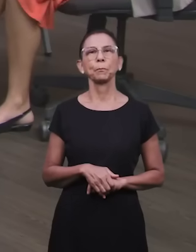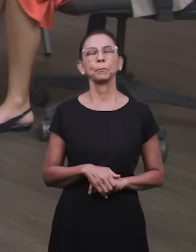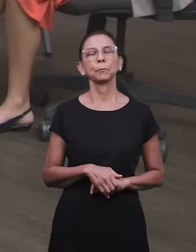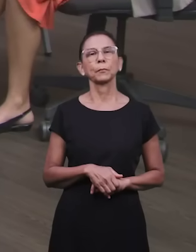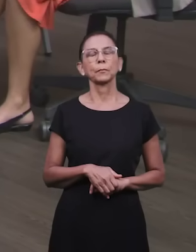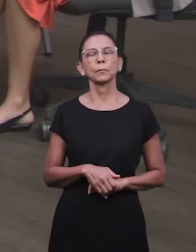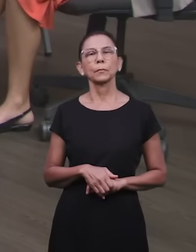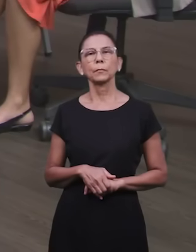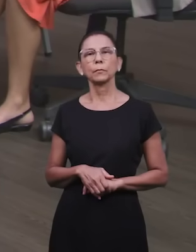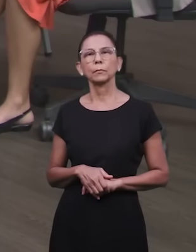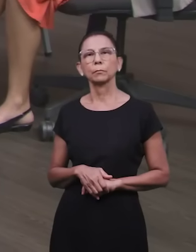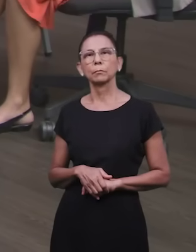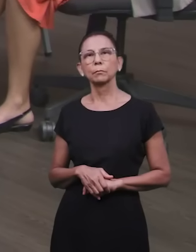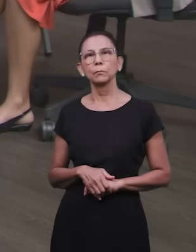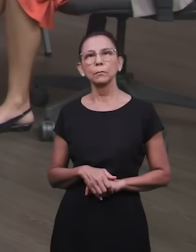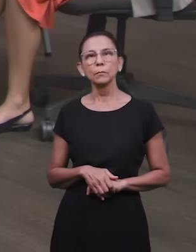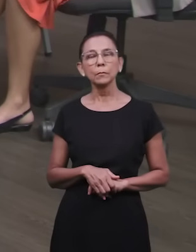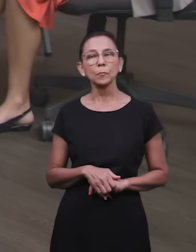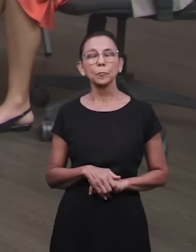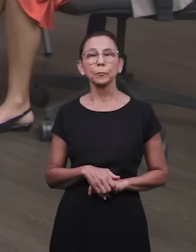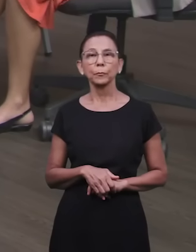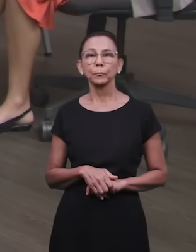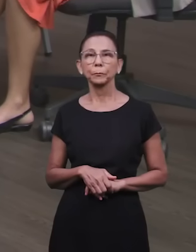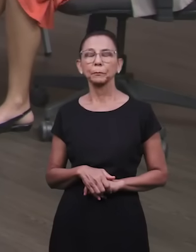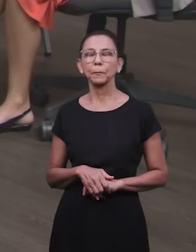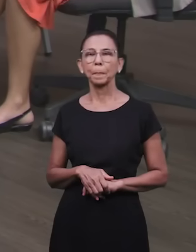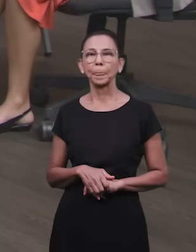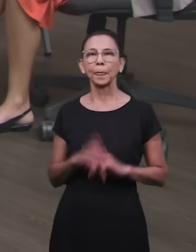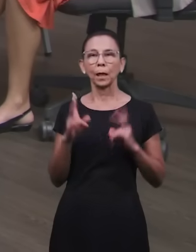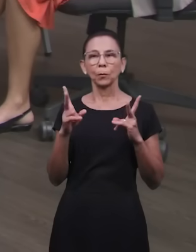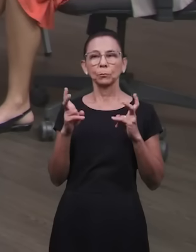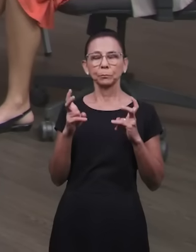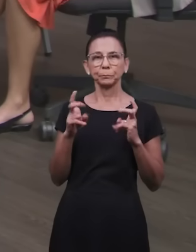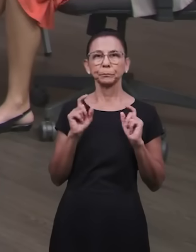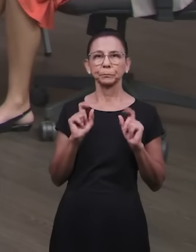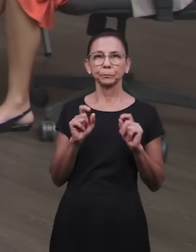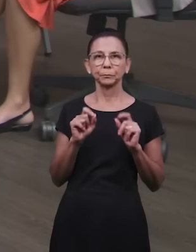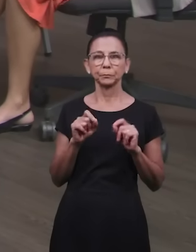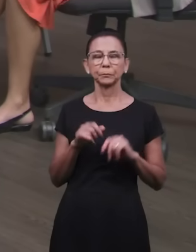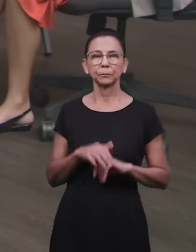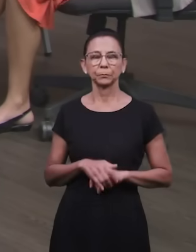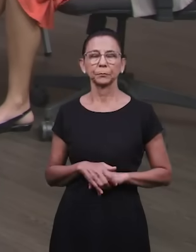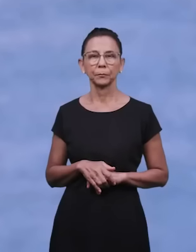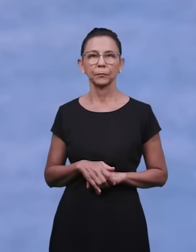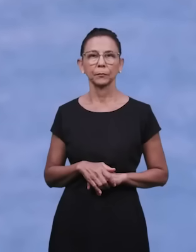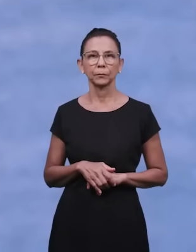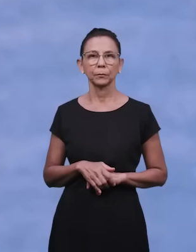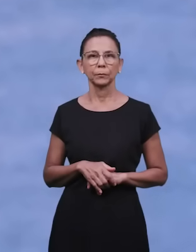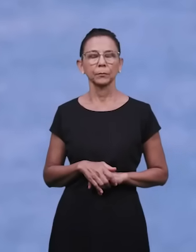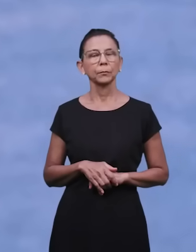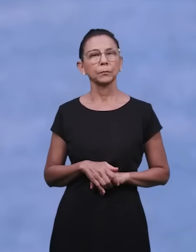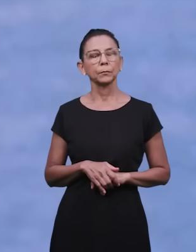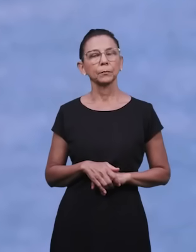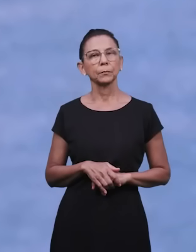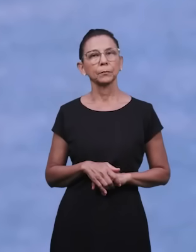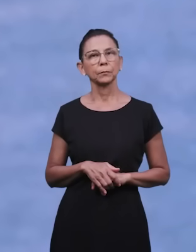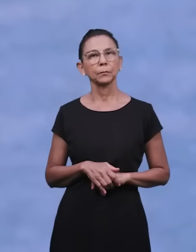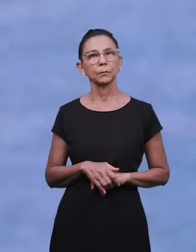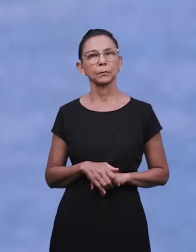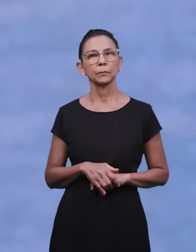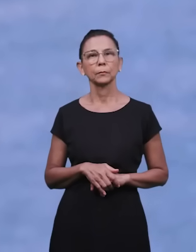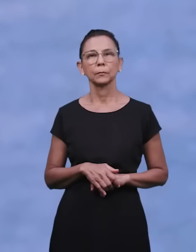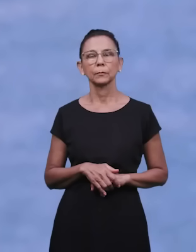que assim, a gente tem essa certeza, essa percepção de que dentro de